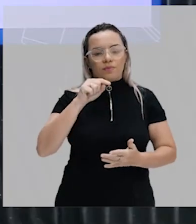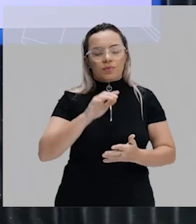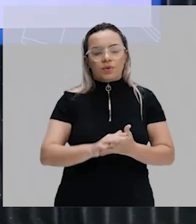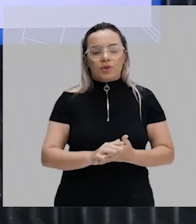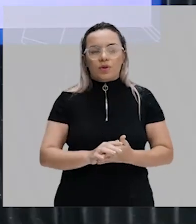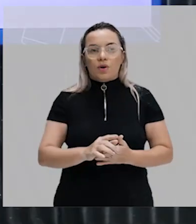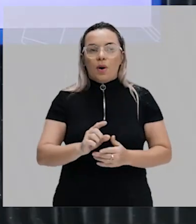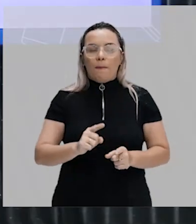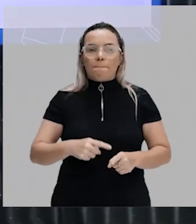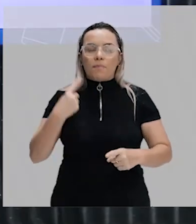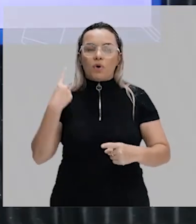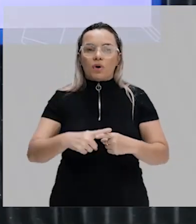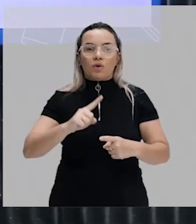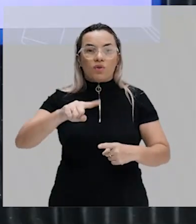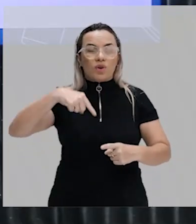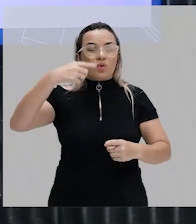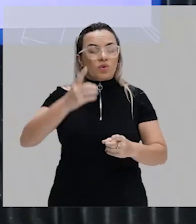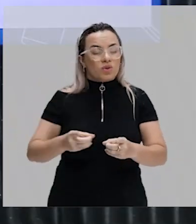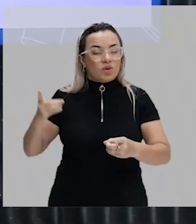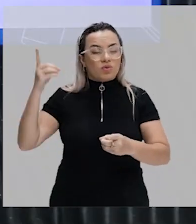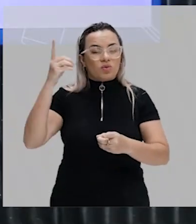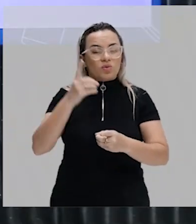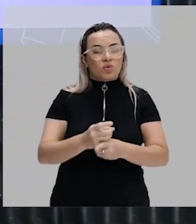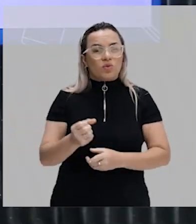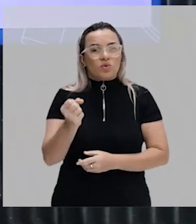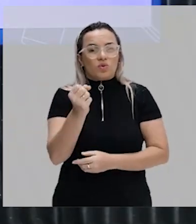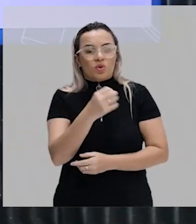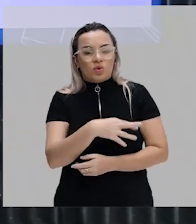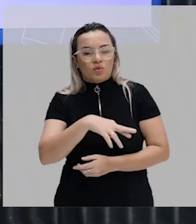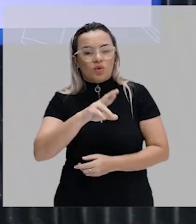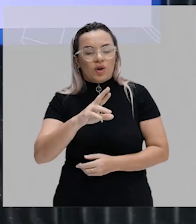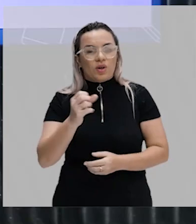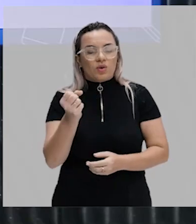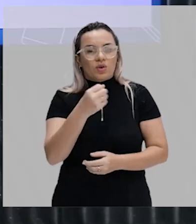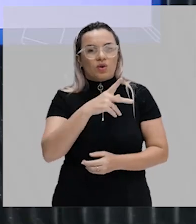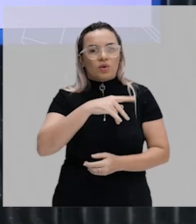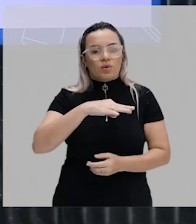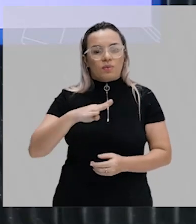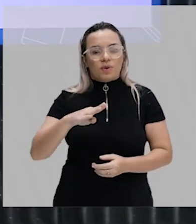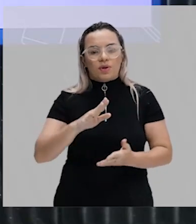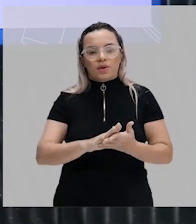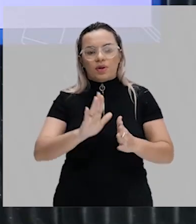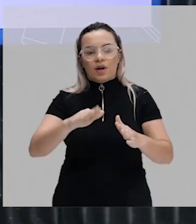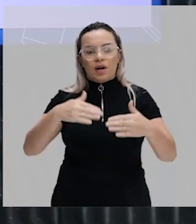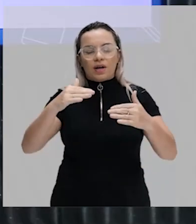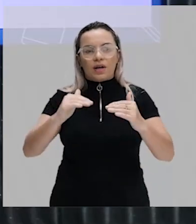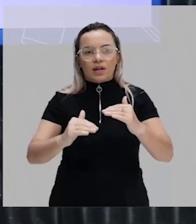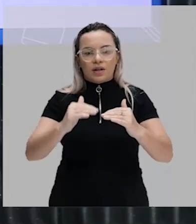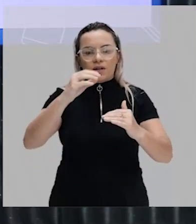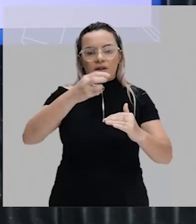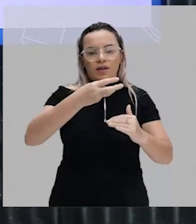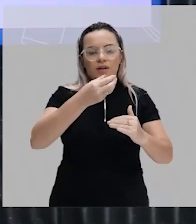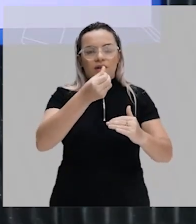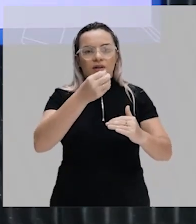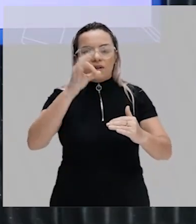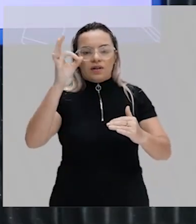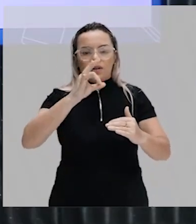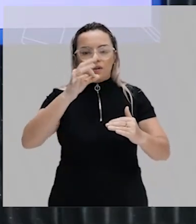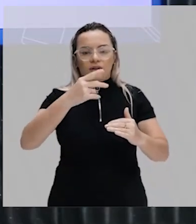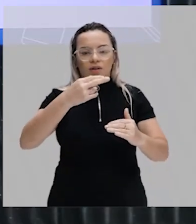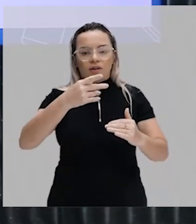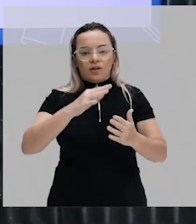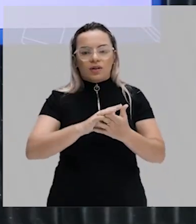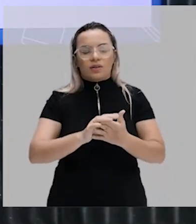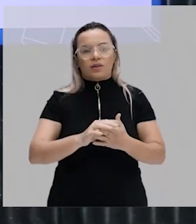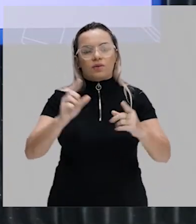e um outro PIB, tá bom? Então, aquele aumento de 36% nada mais é do que